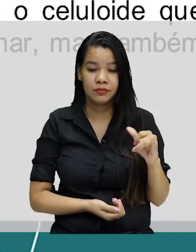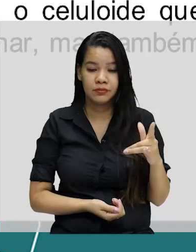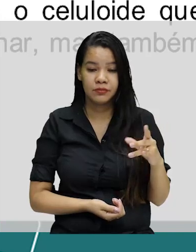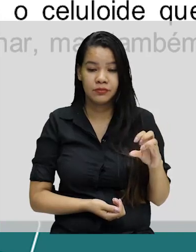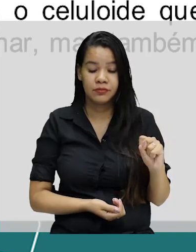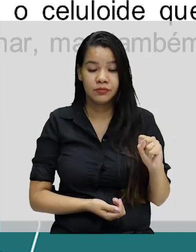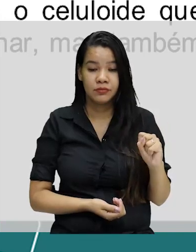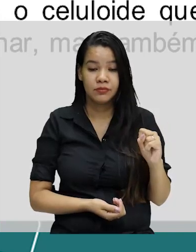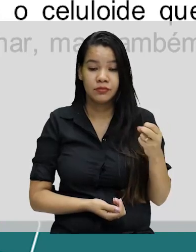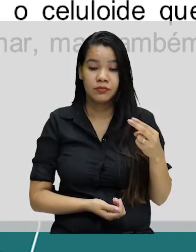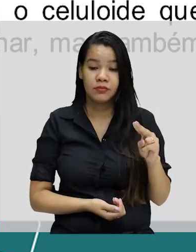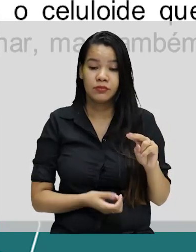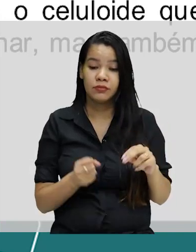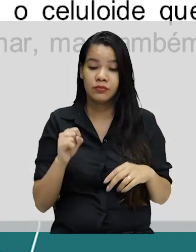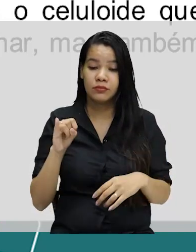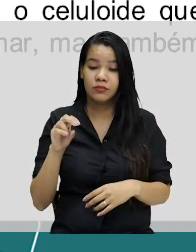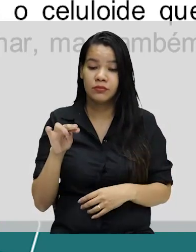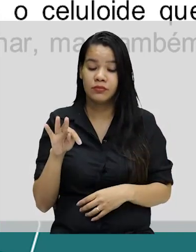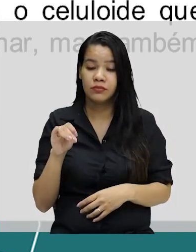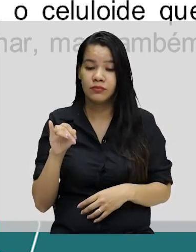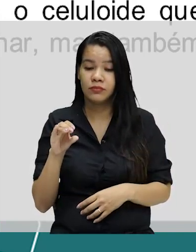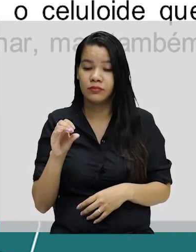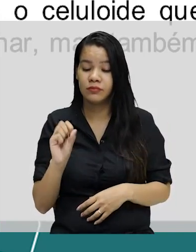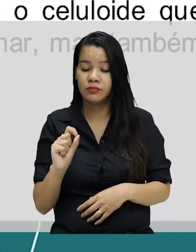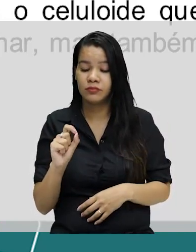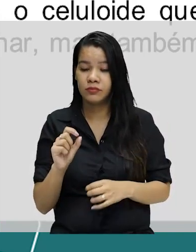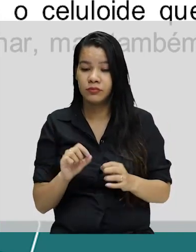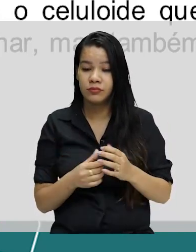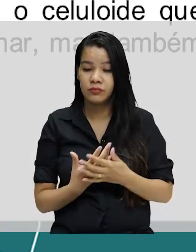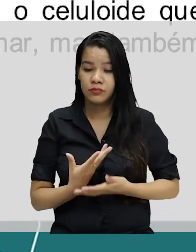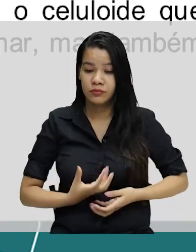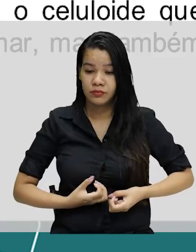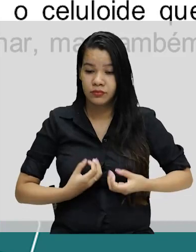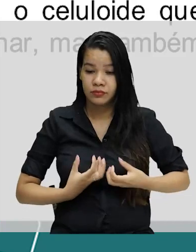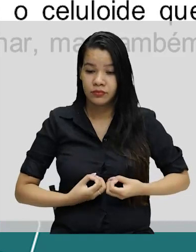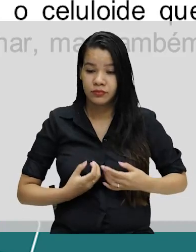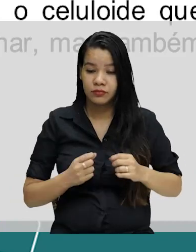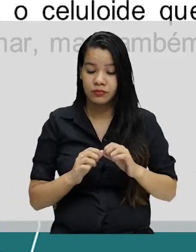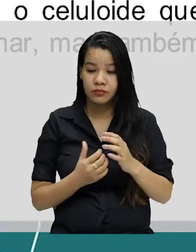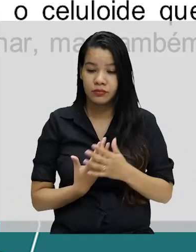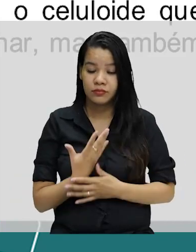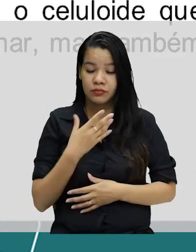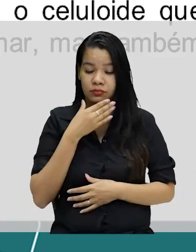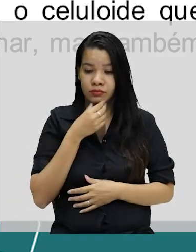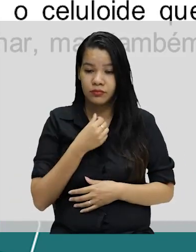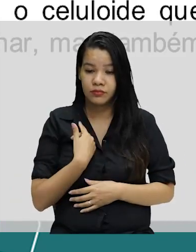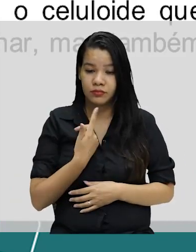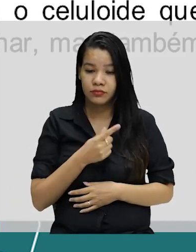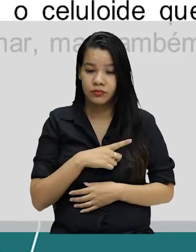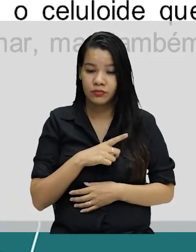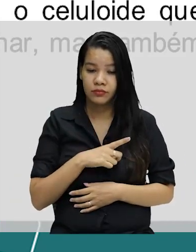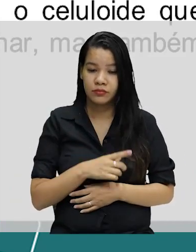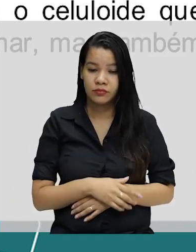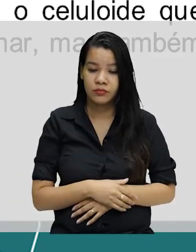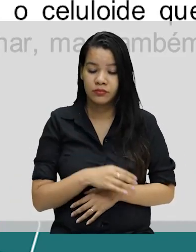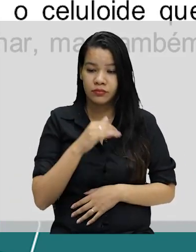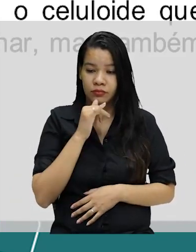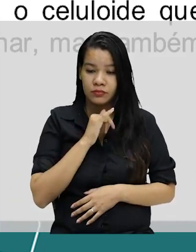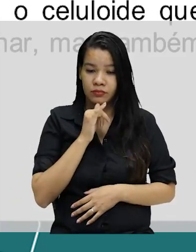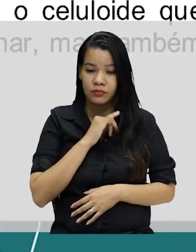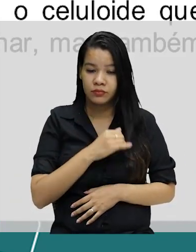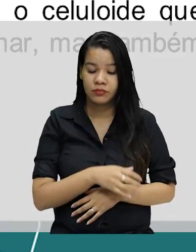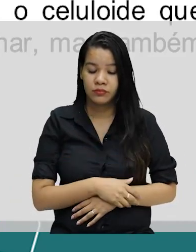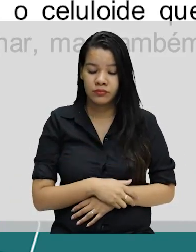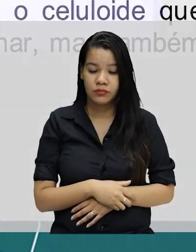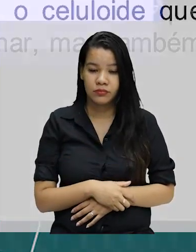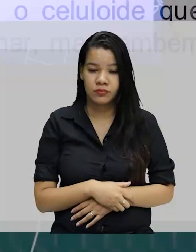polímeros sintéticos, são aqueles produzidos, fabricados pelo homem, né? Então, nós temos como exemplos de